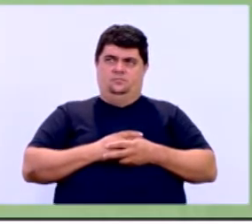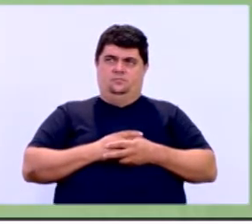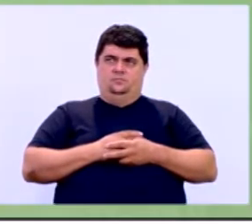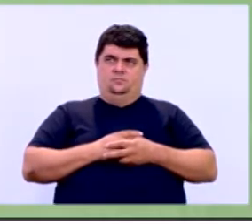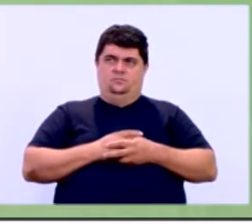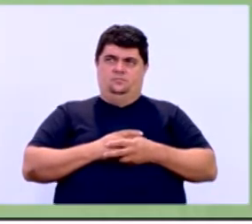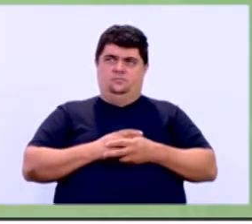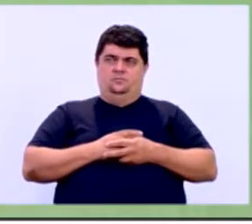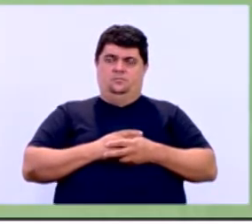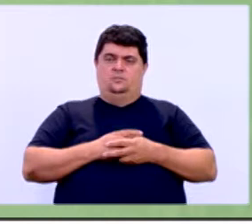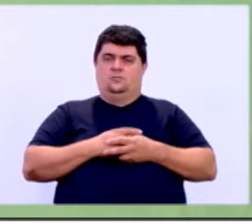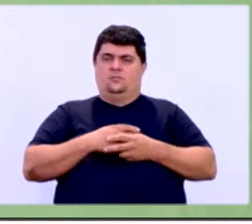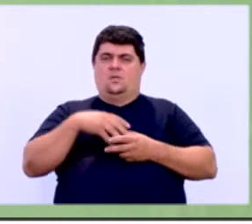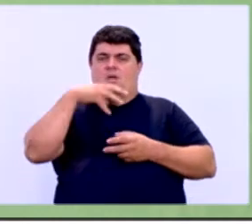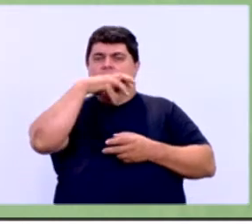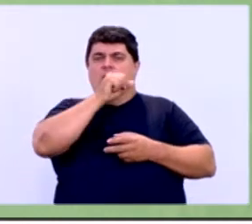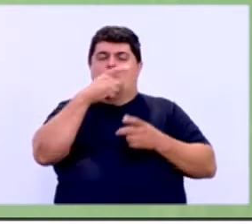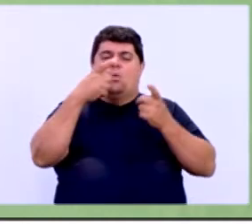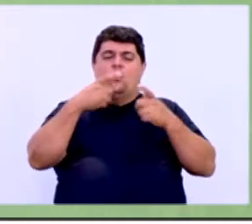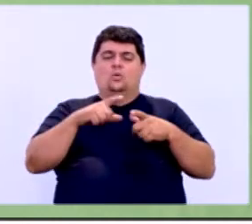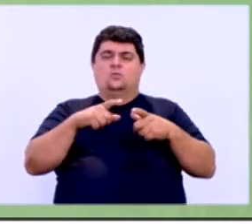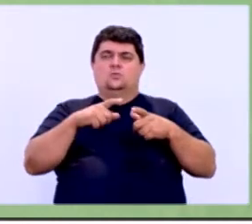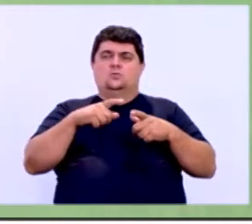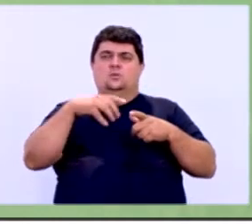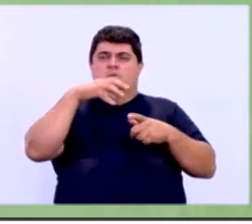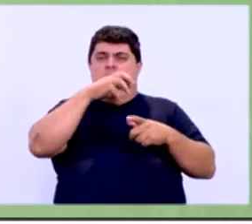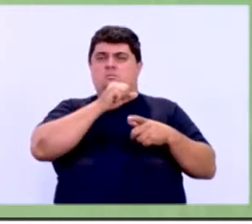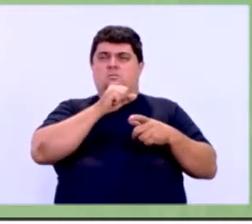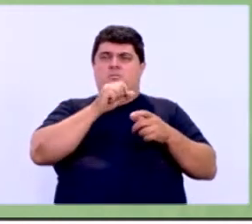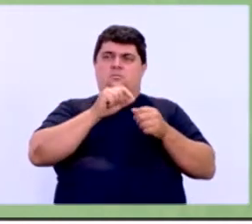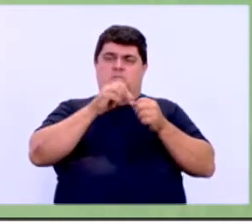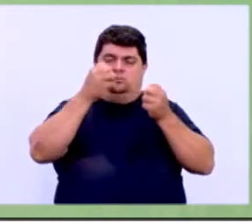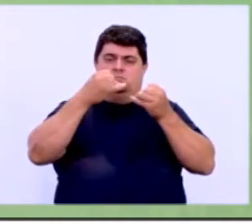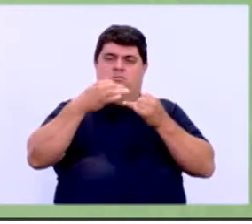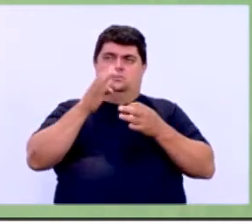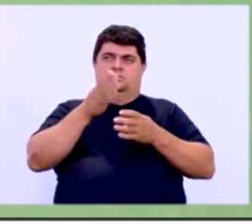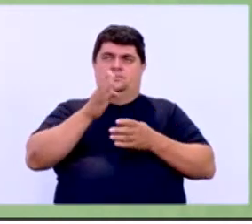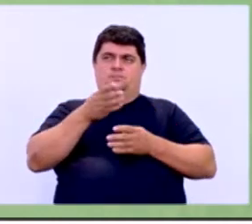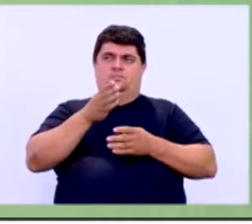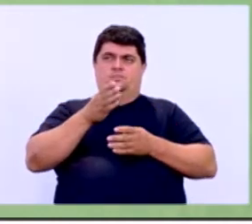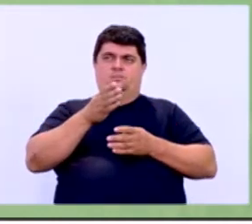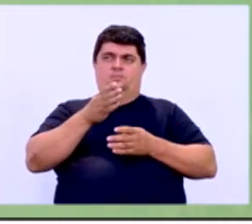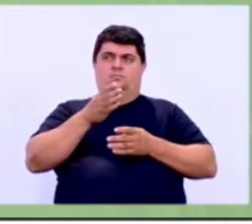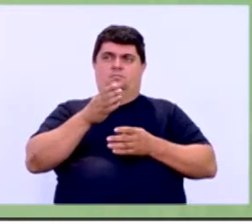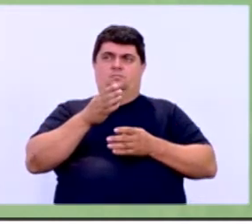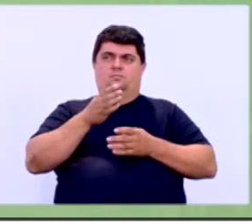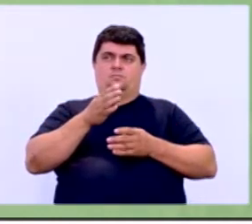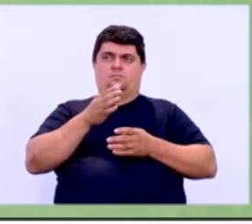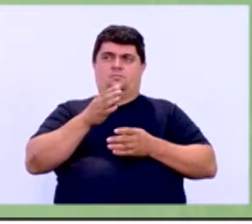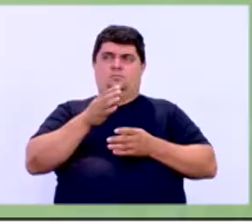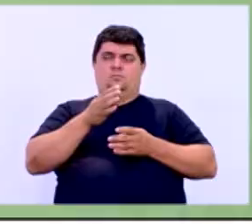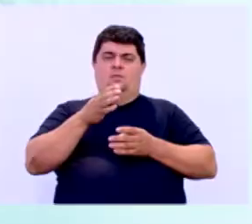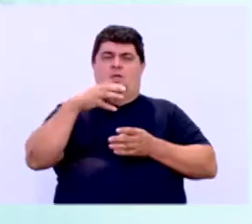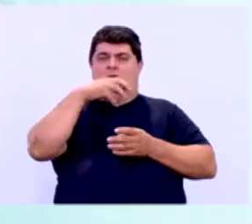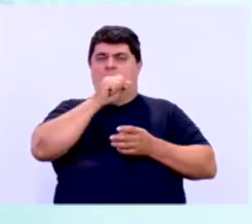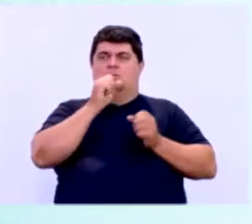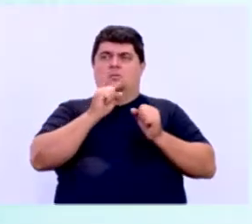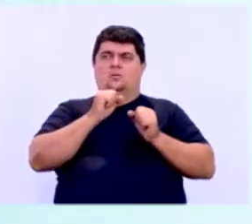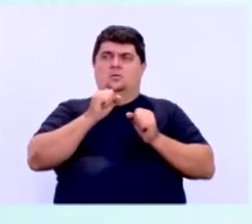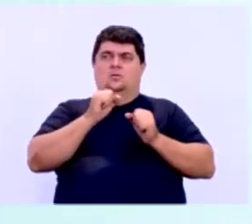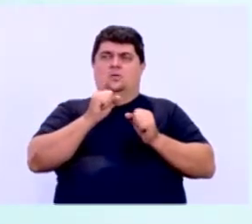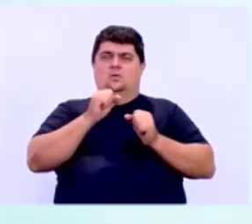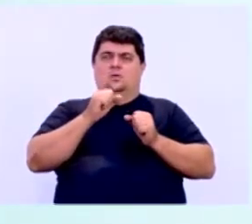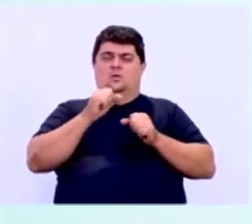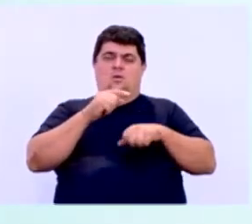As fontes de financiamento de curto prazo, né, nós falamos aí, né, esse financiamento de curto prazo ele tem um tempo